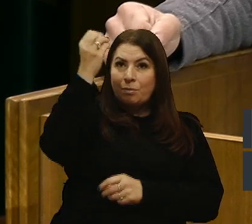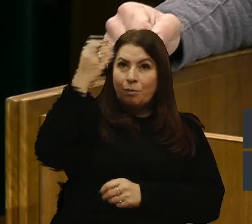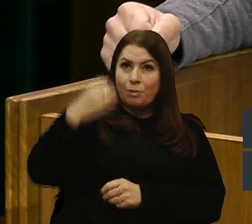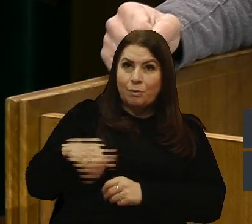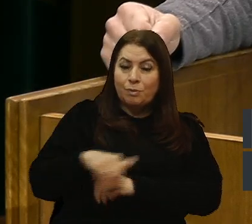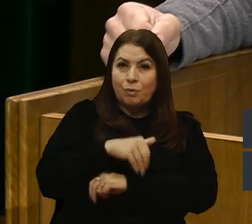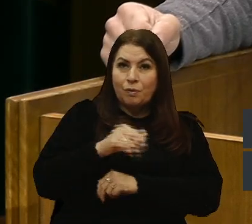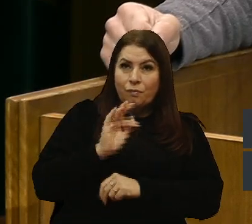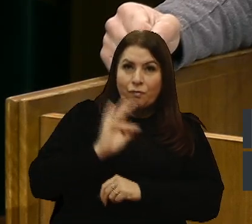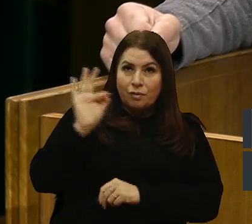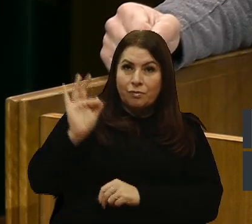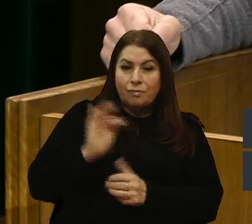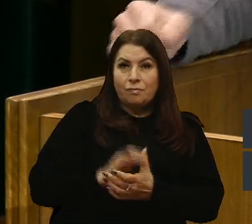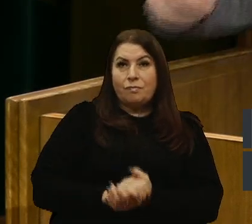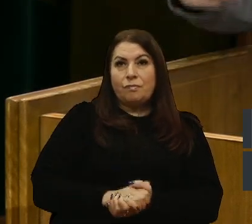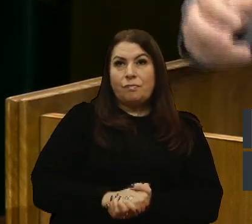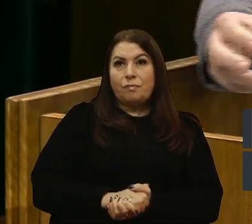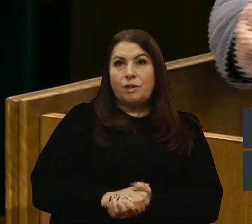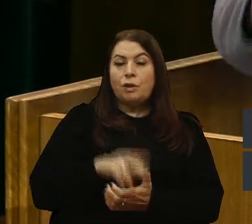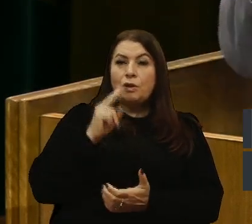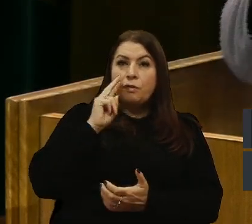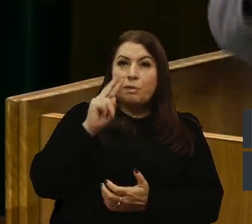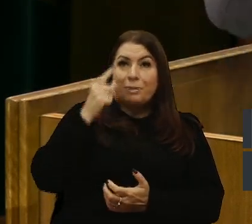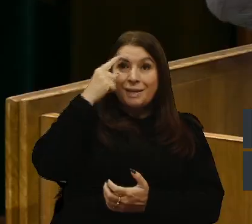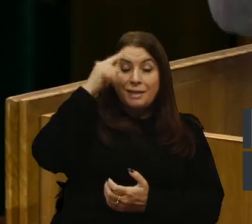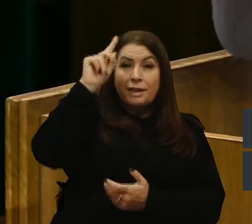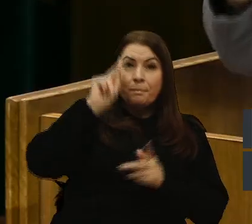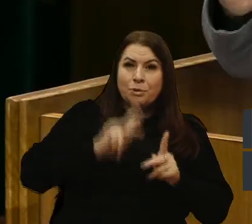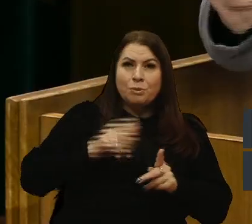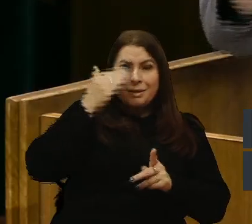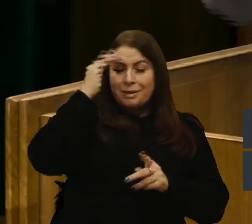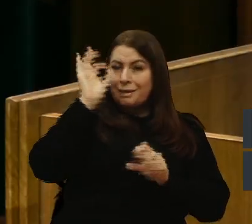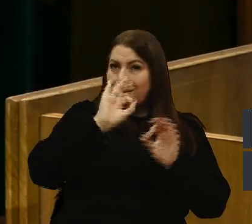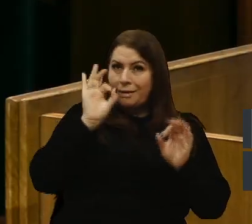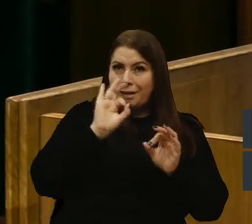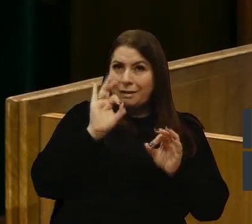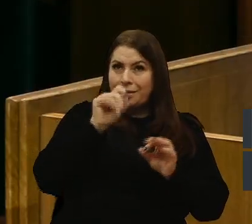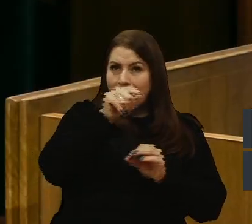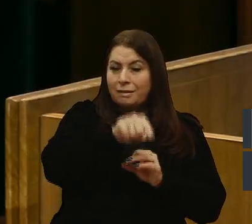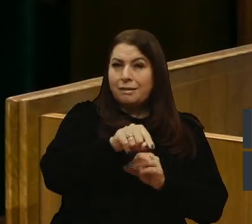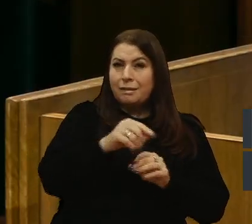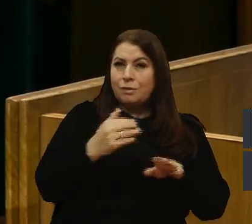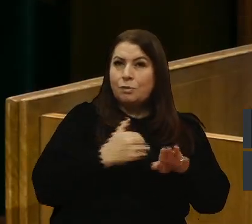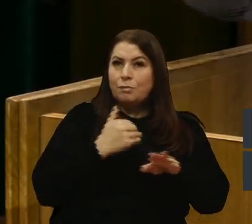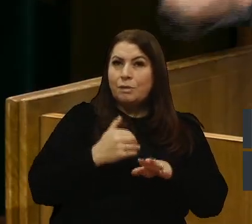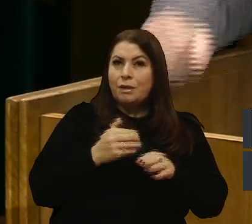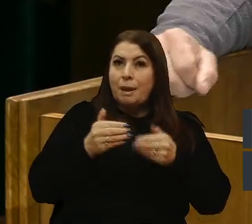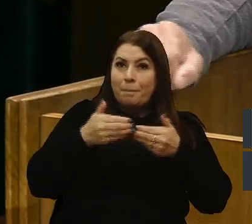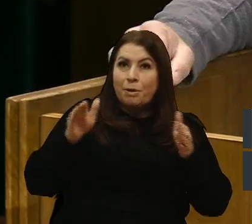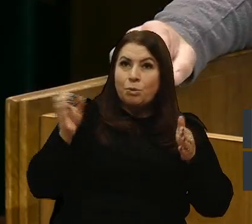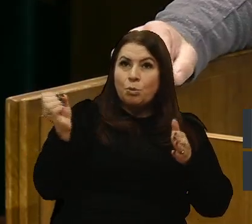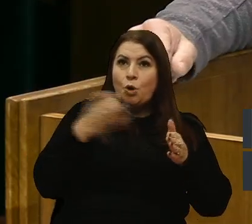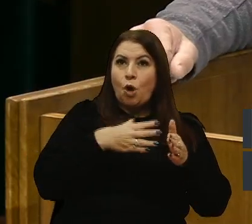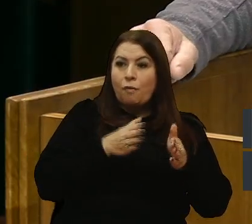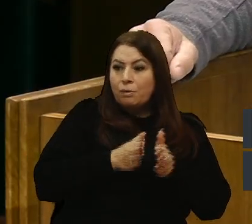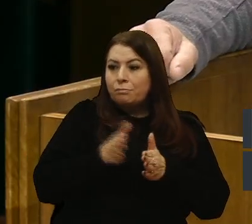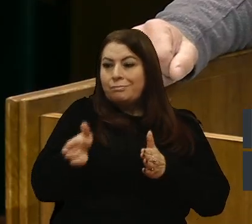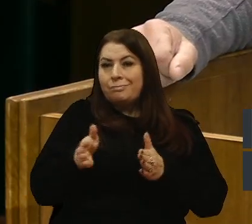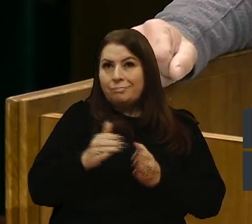rodovia federal. Nós vemos ideias de pessoas que não entendem nada de trânsito falar para abrir uma nova passagem.